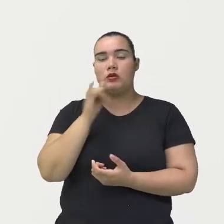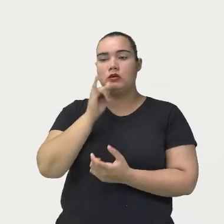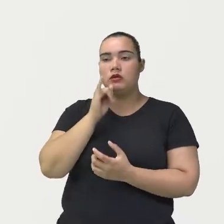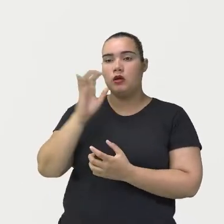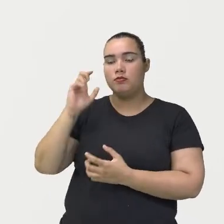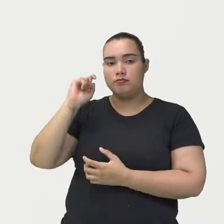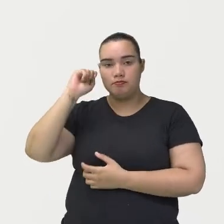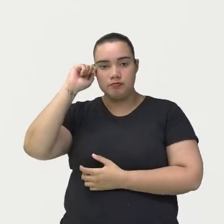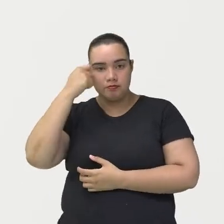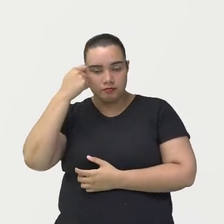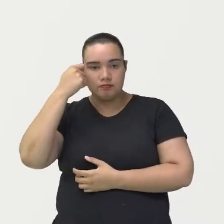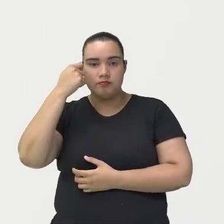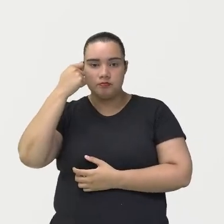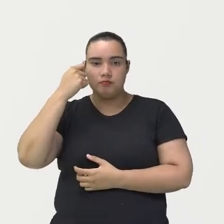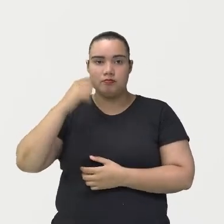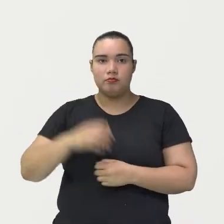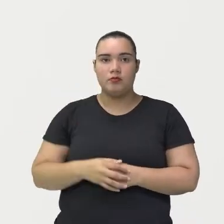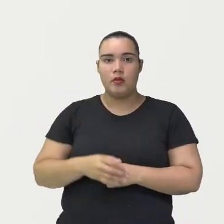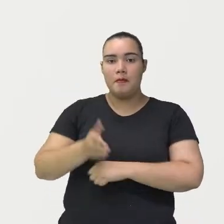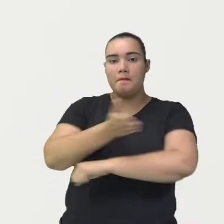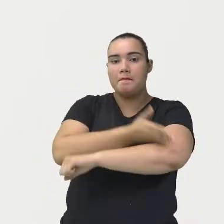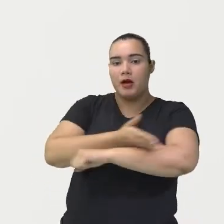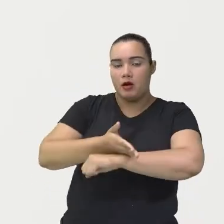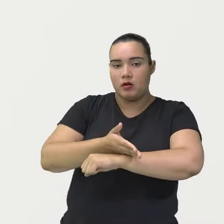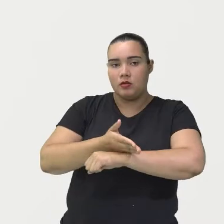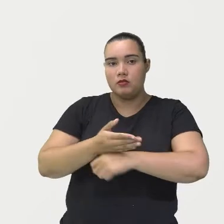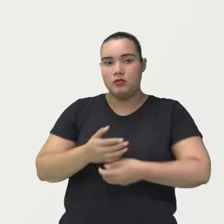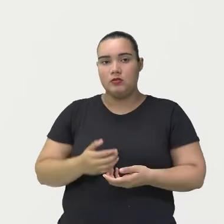negro e branco.